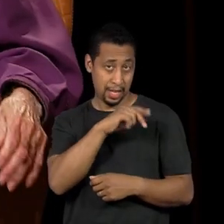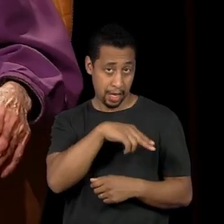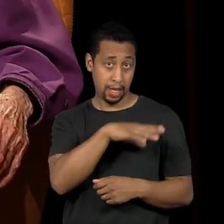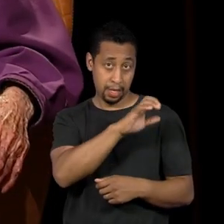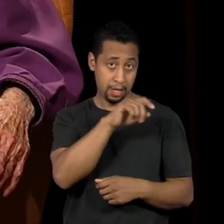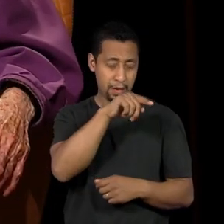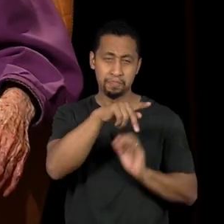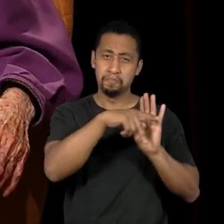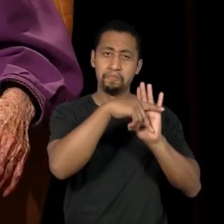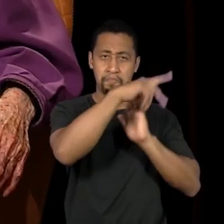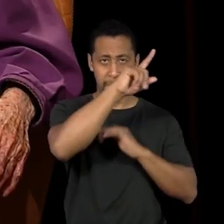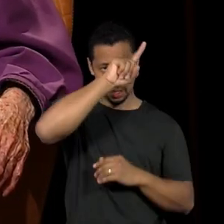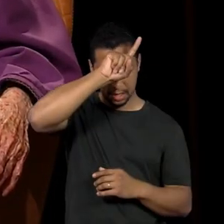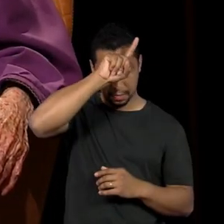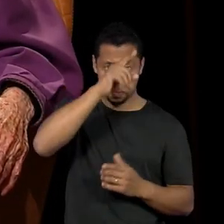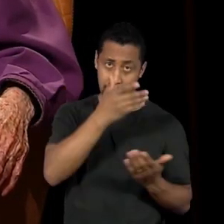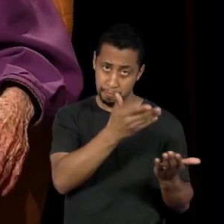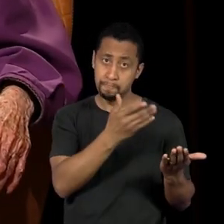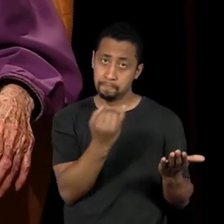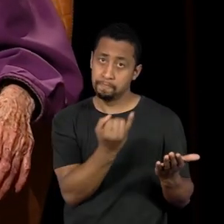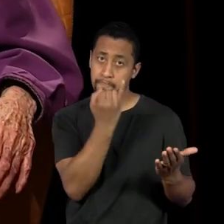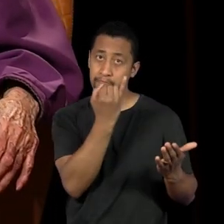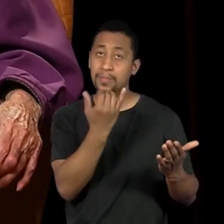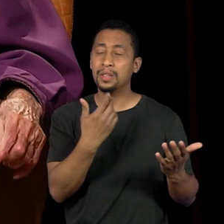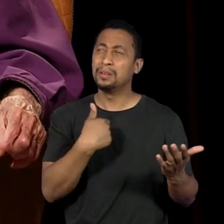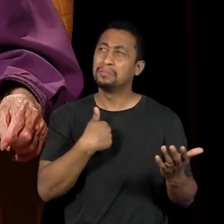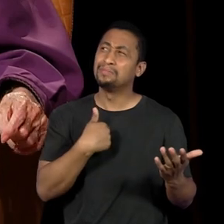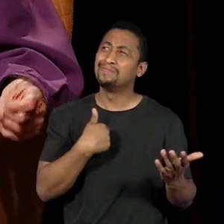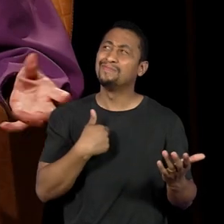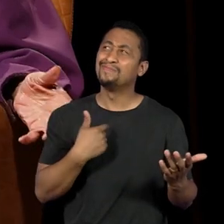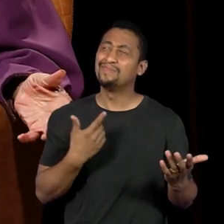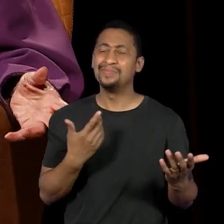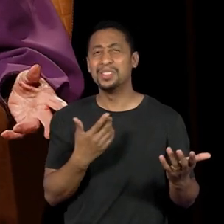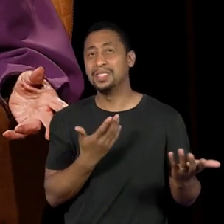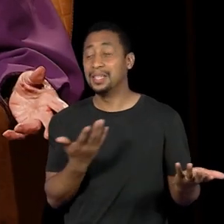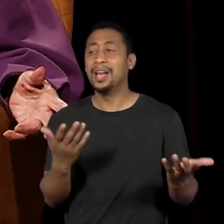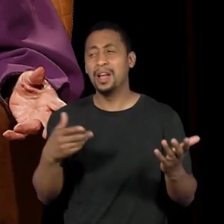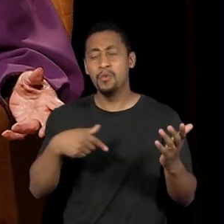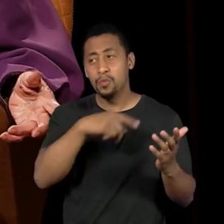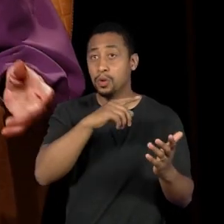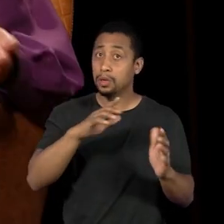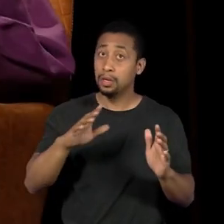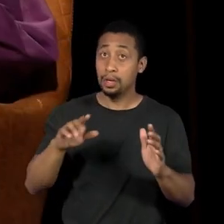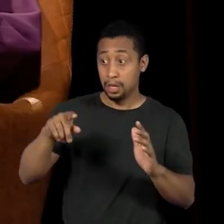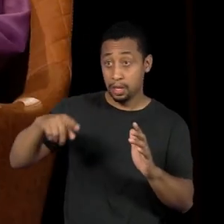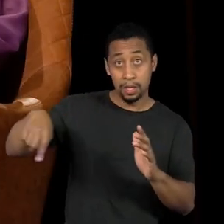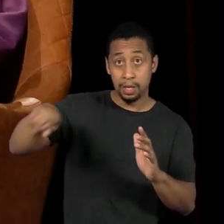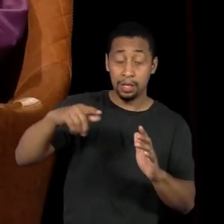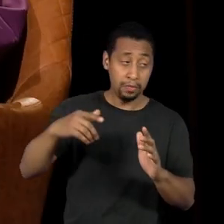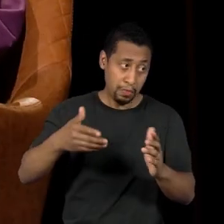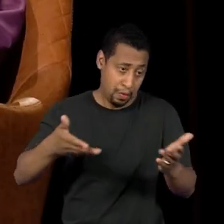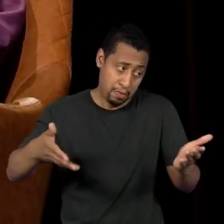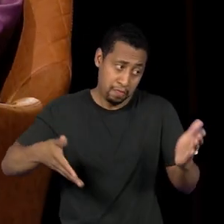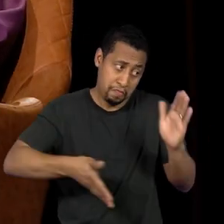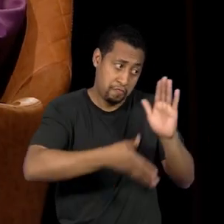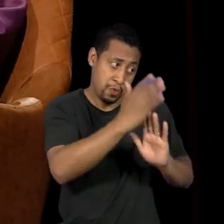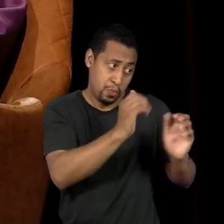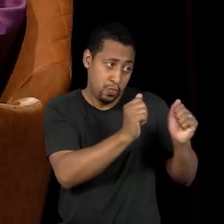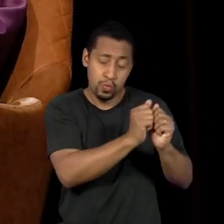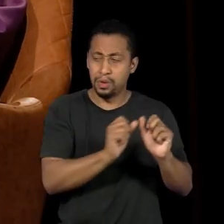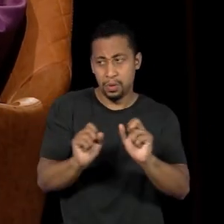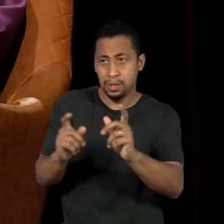da Alemanha. E eu quero levar você. Eu falei, olha, vamos embora. Aí eu fui com ele, fui para